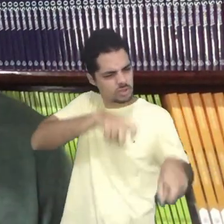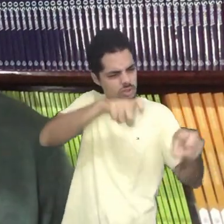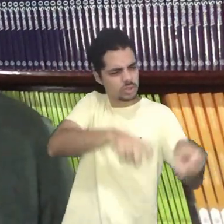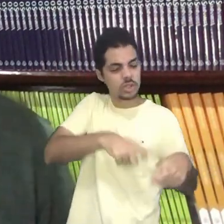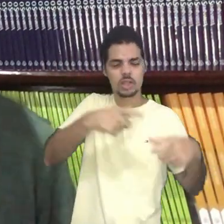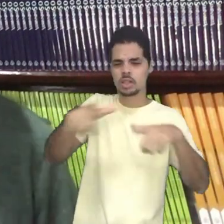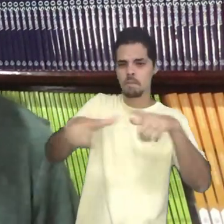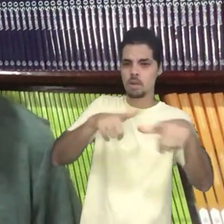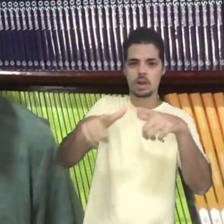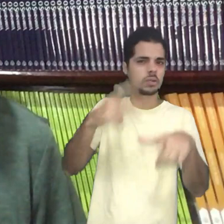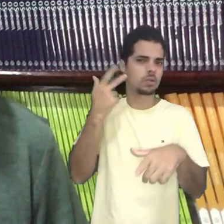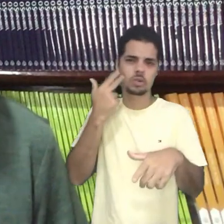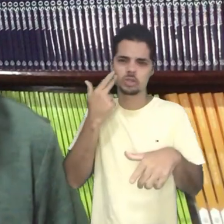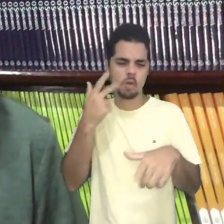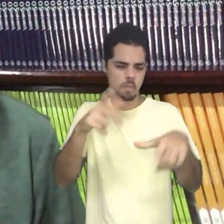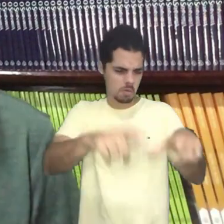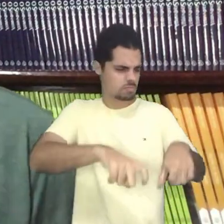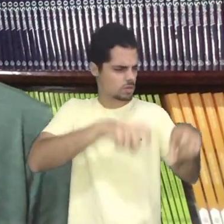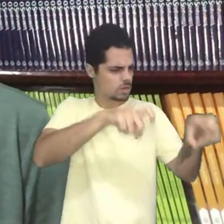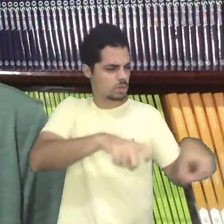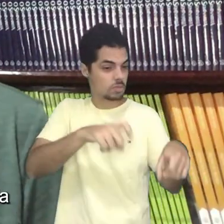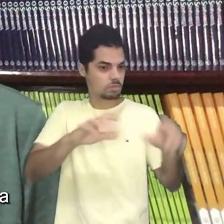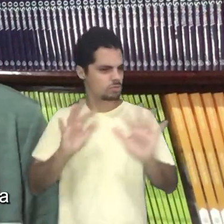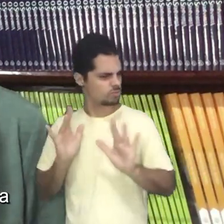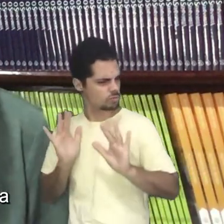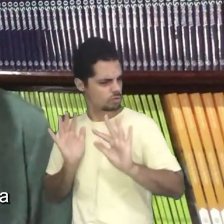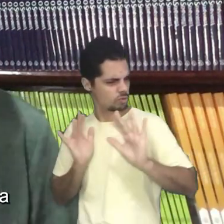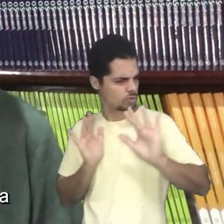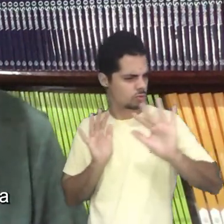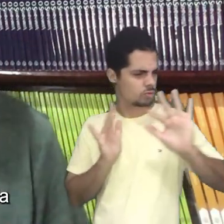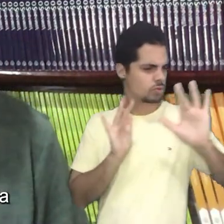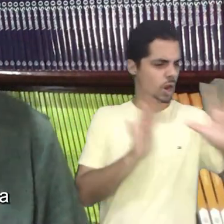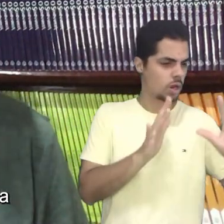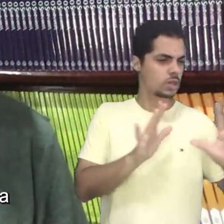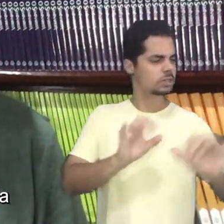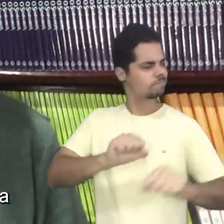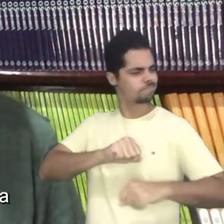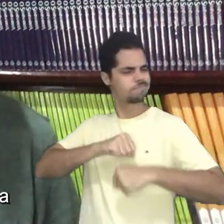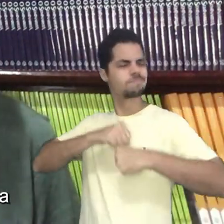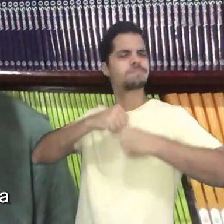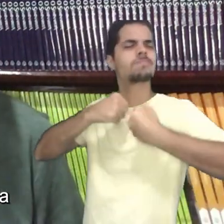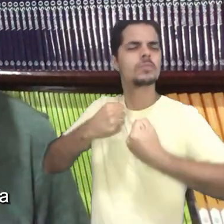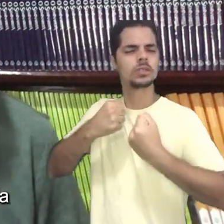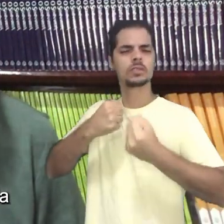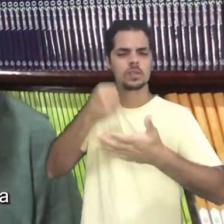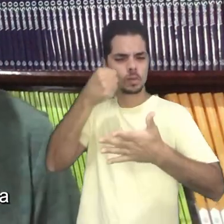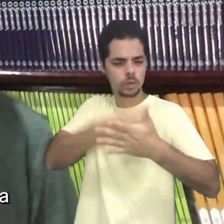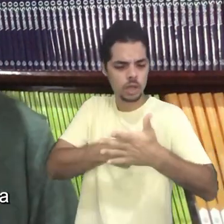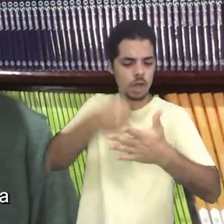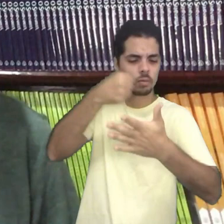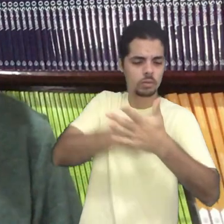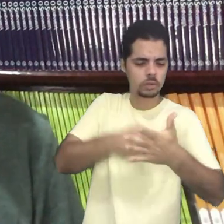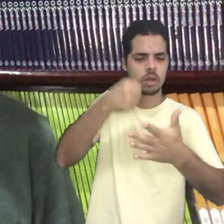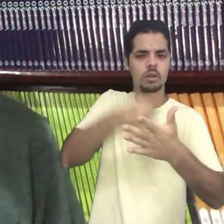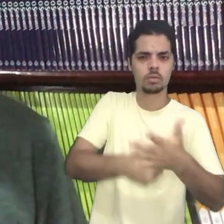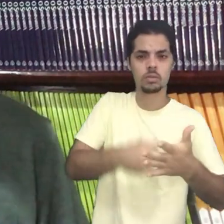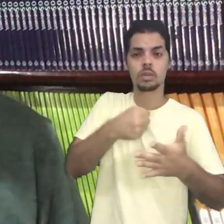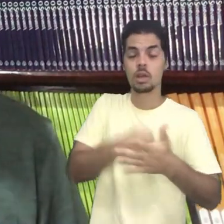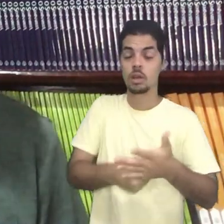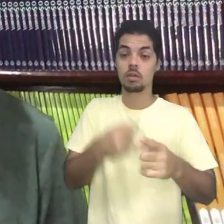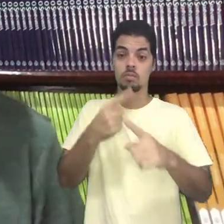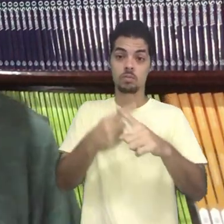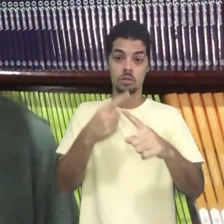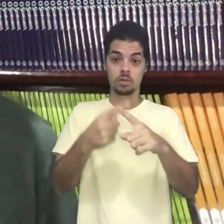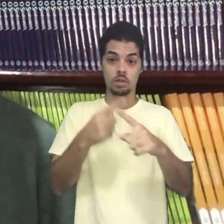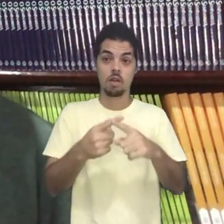por latifundiários no Rio Grande do Sul e a sabinada que foi conduzida pela classe média